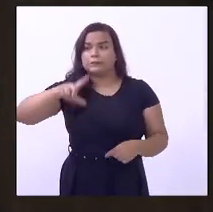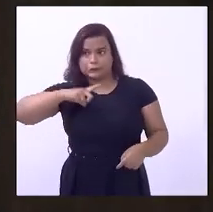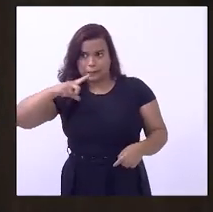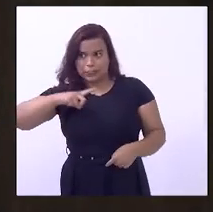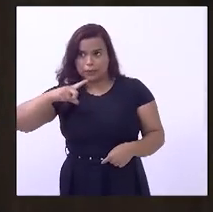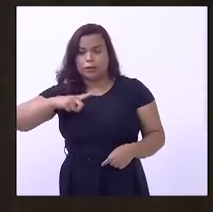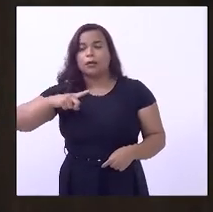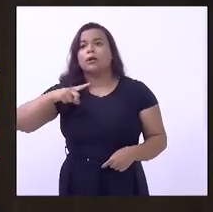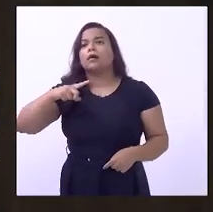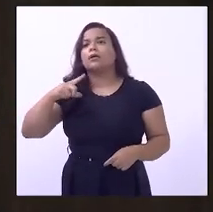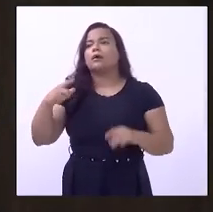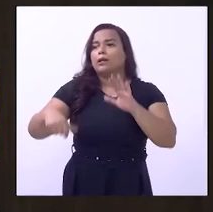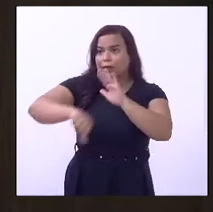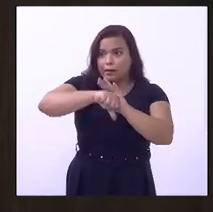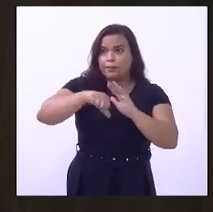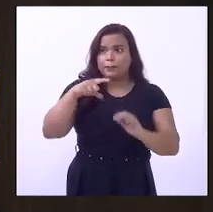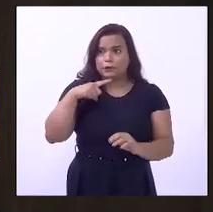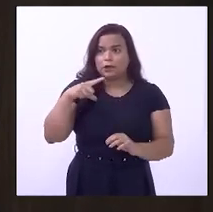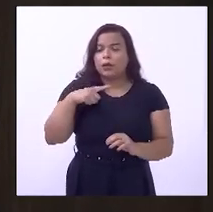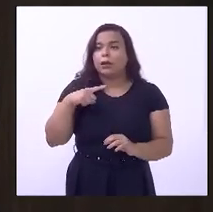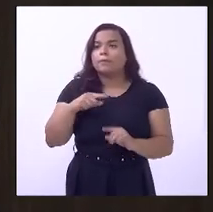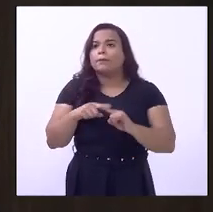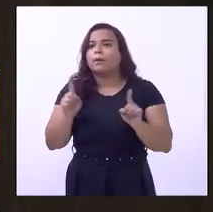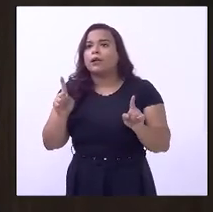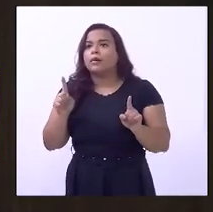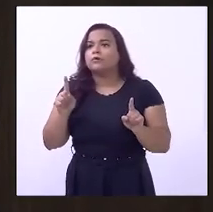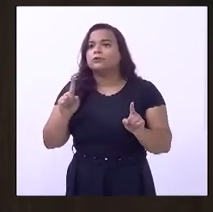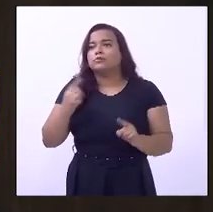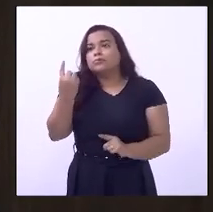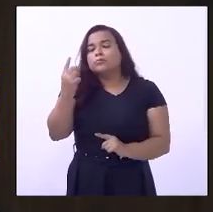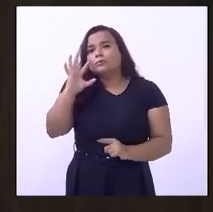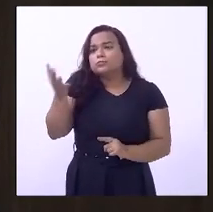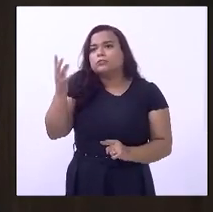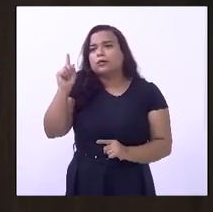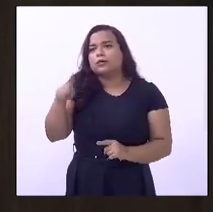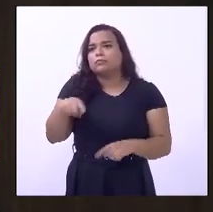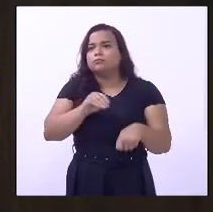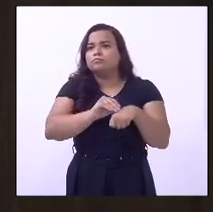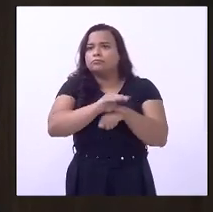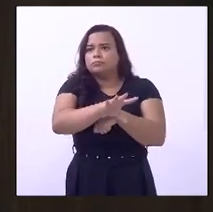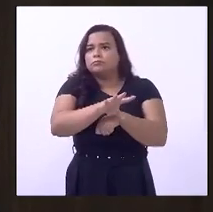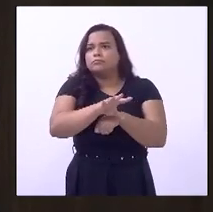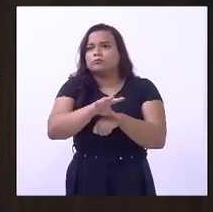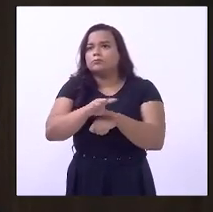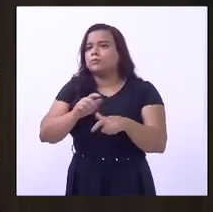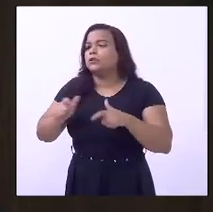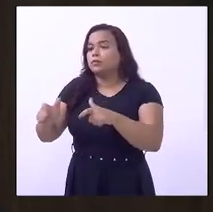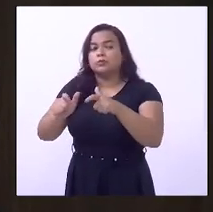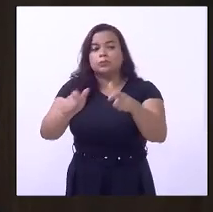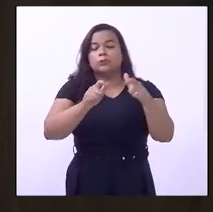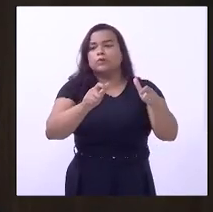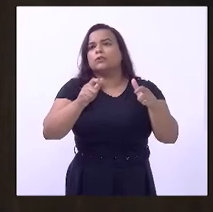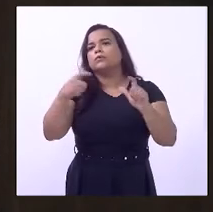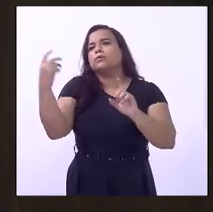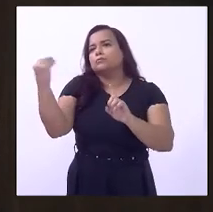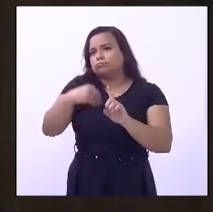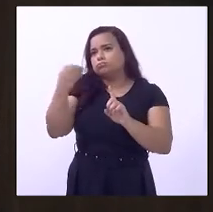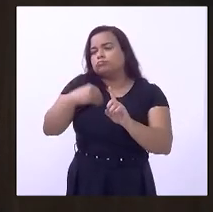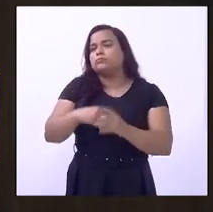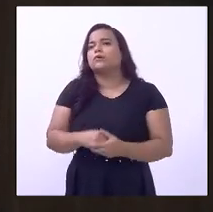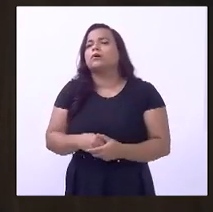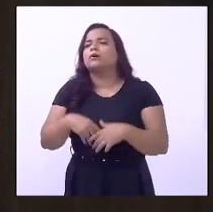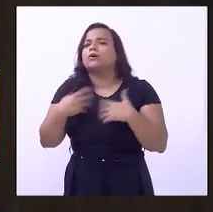vezes cometem crime porque é a única solução advindo de territórios vulnerabilizados. Então, o